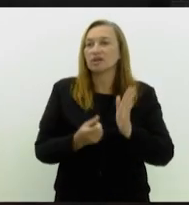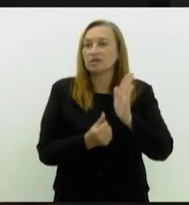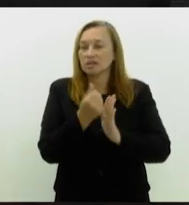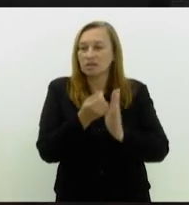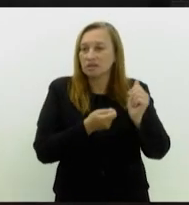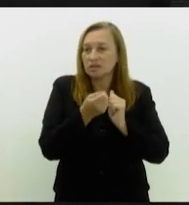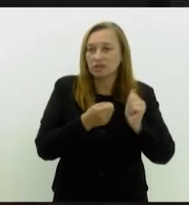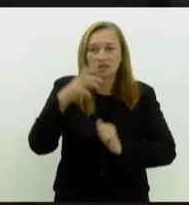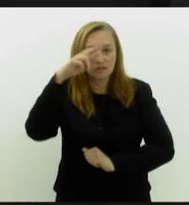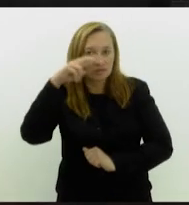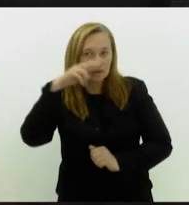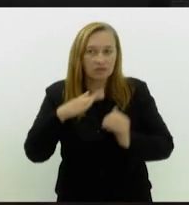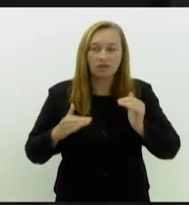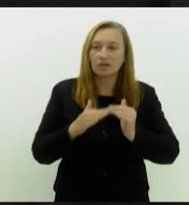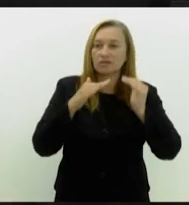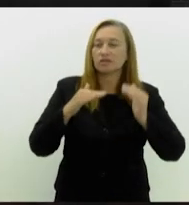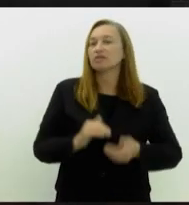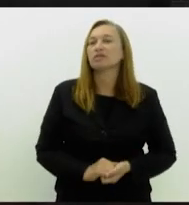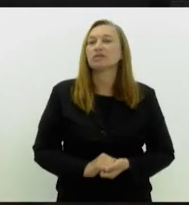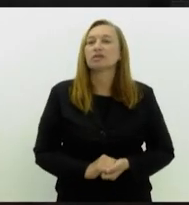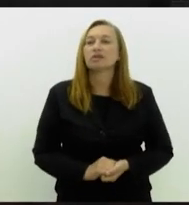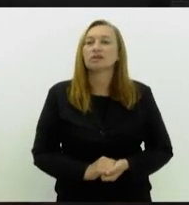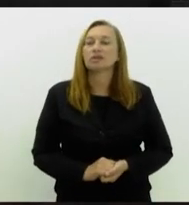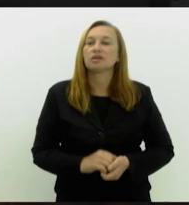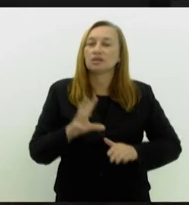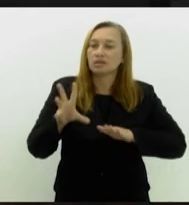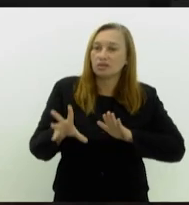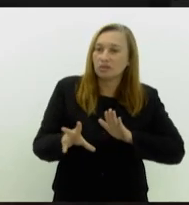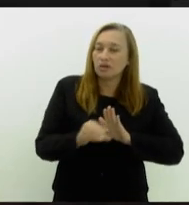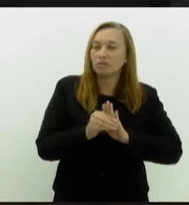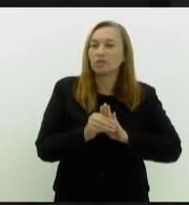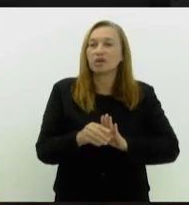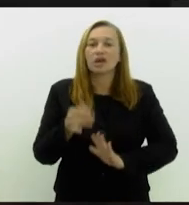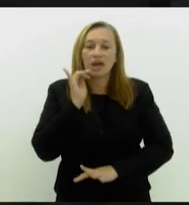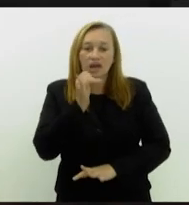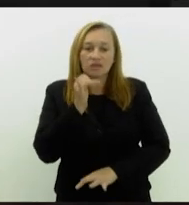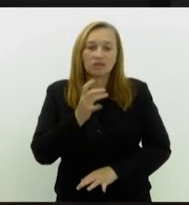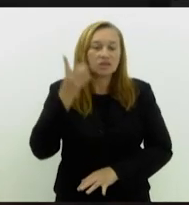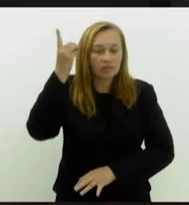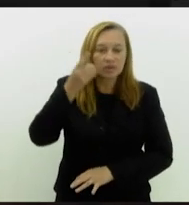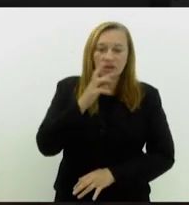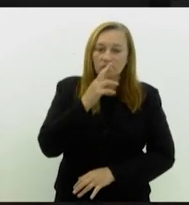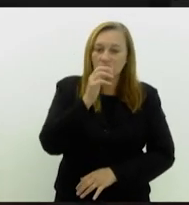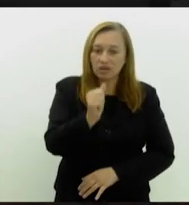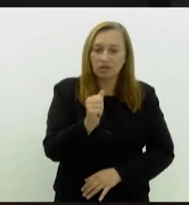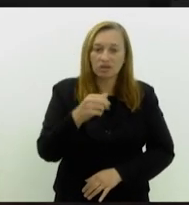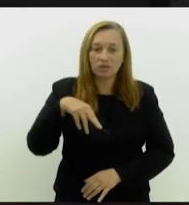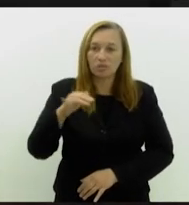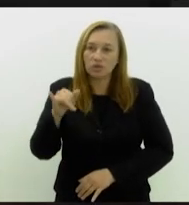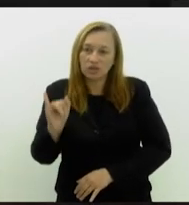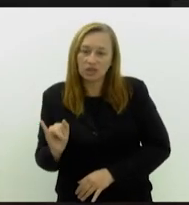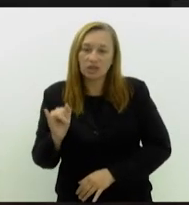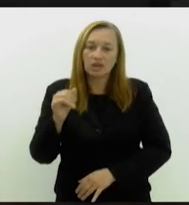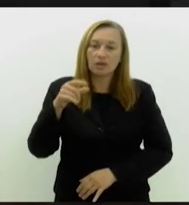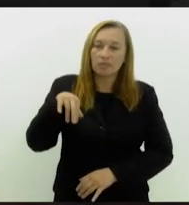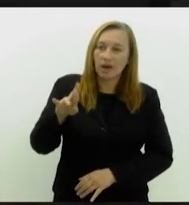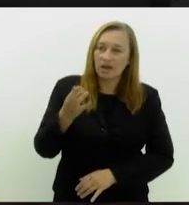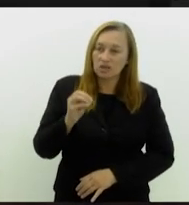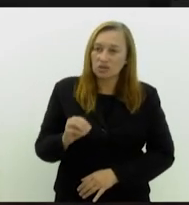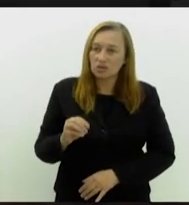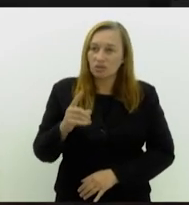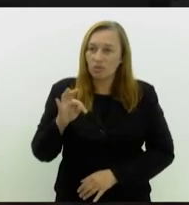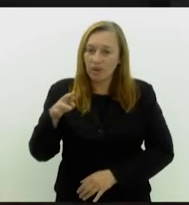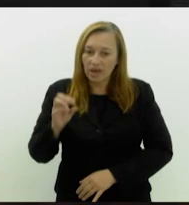Finanças fiscalização financeira e controle favorável com emendas relatores Deputado Rodrigo amorm Neto Márcio glauberto Professor